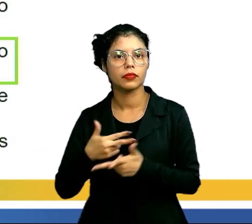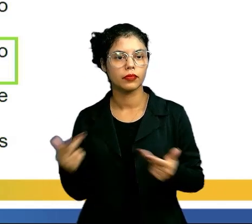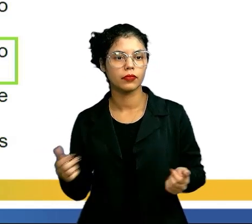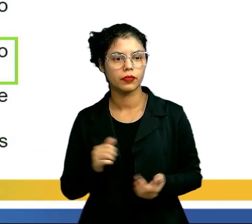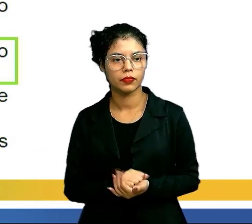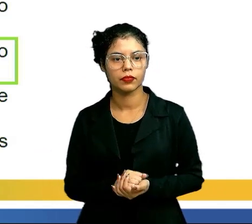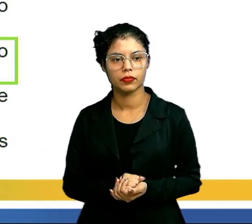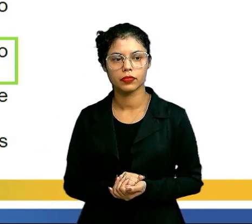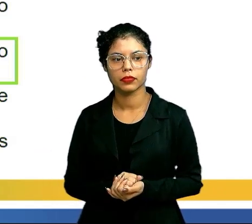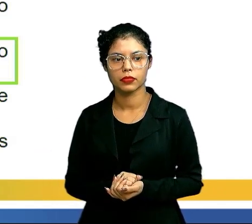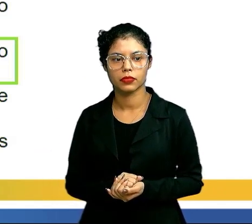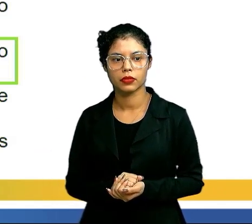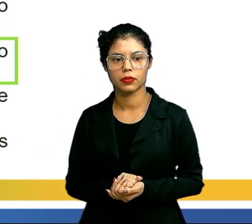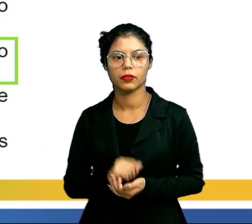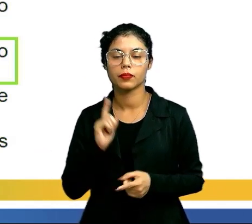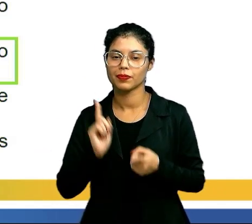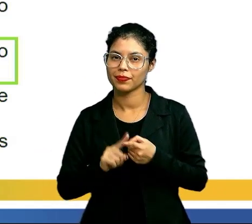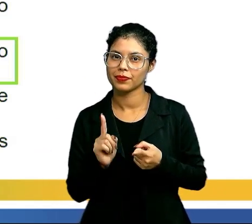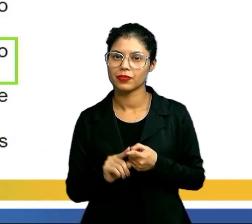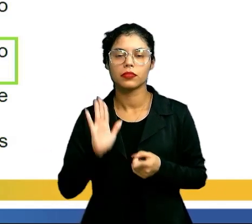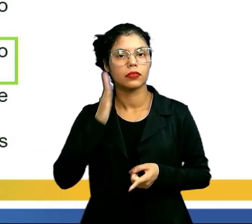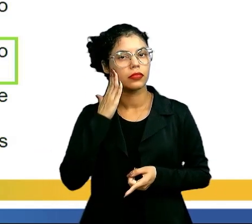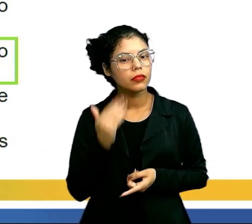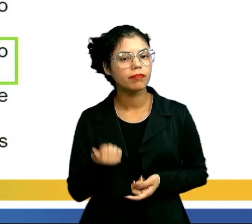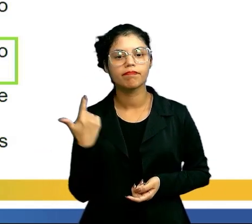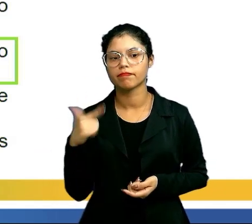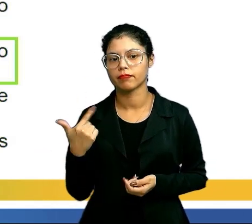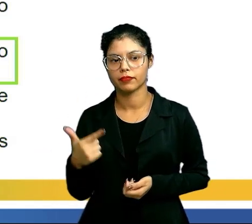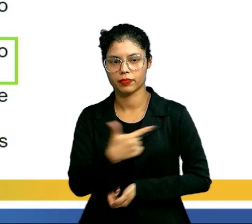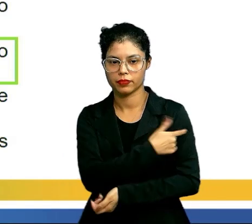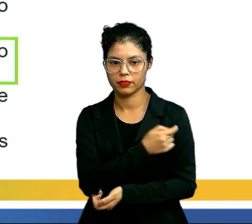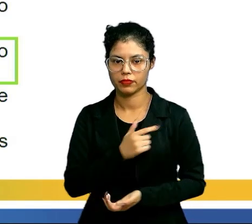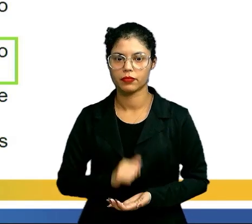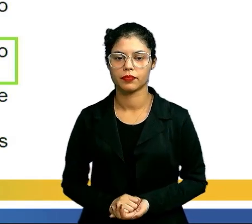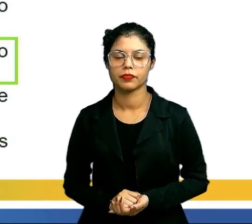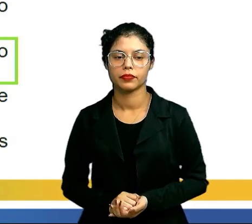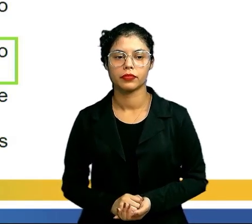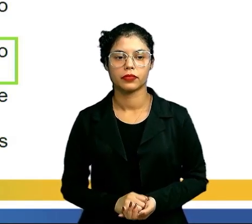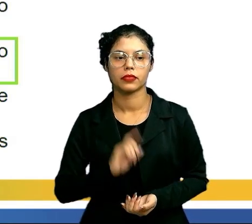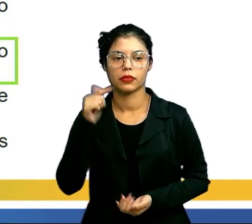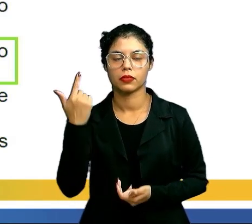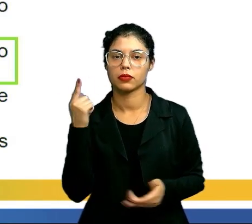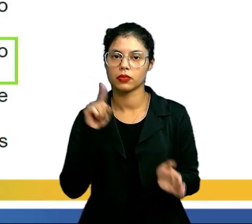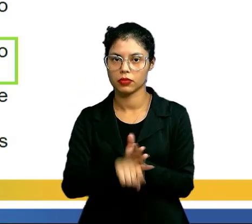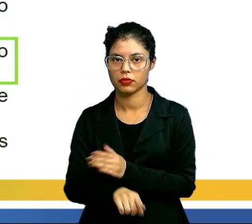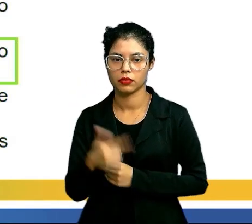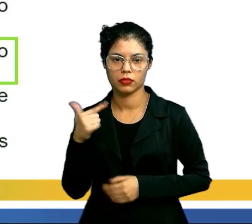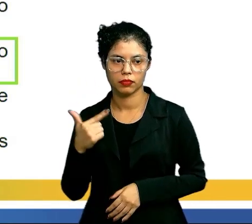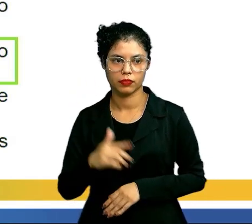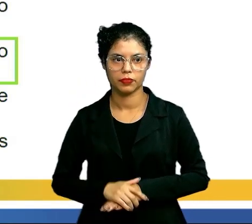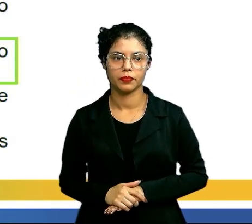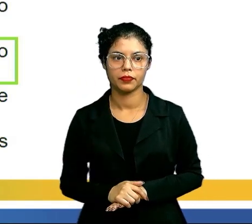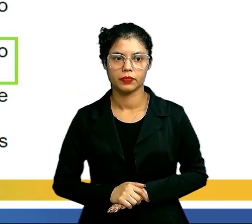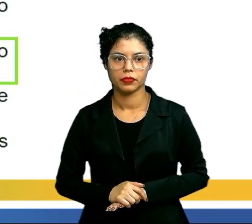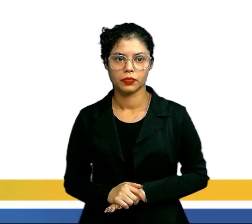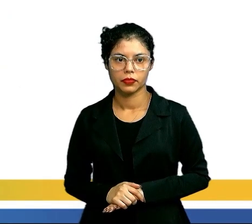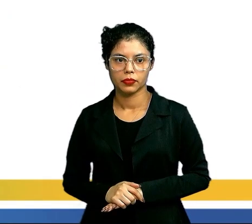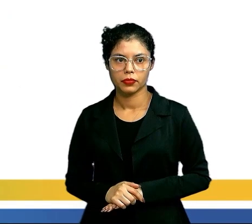tá? Aqui tu já cancelaria porque sabe que não tem vacina, tá? Então, as outras questões também não tem a ver,